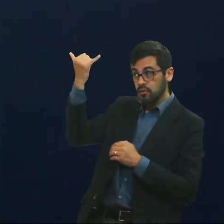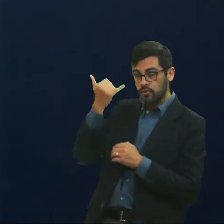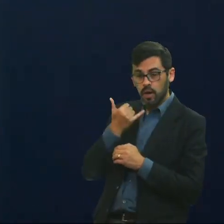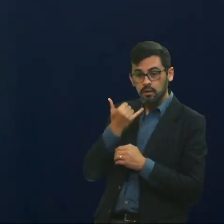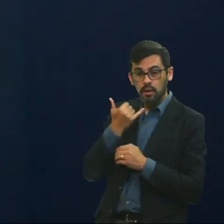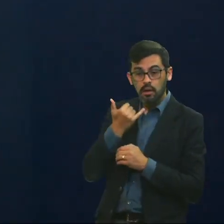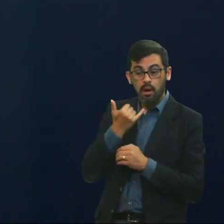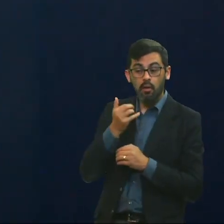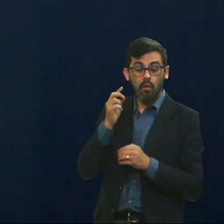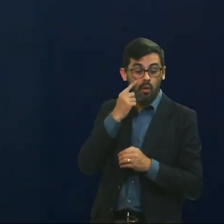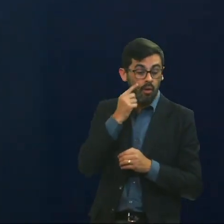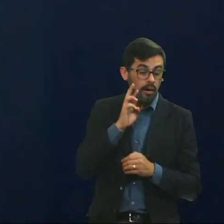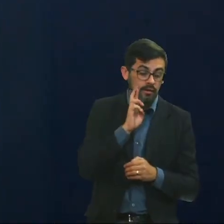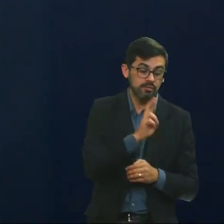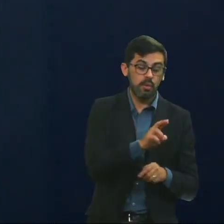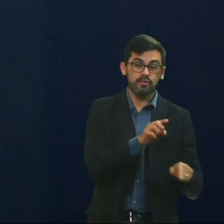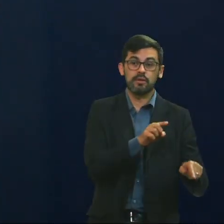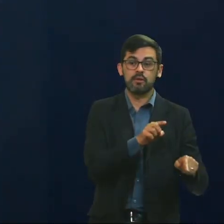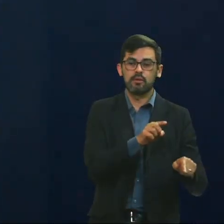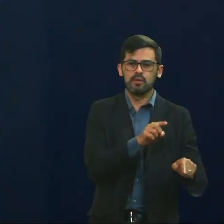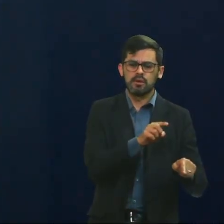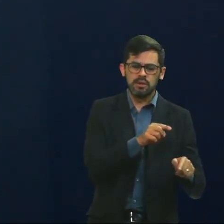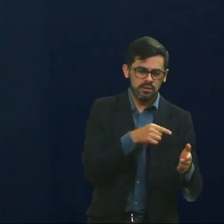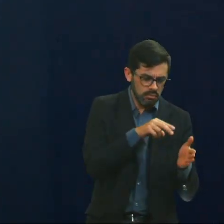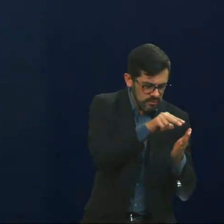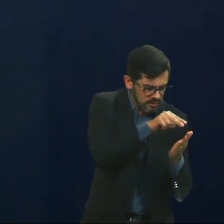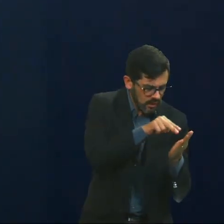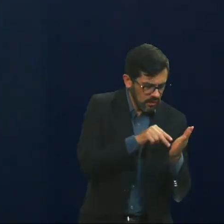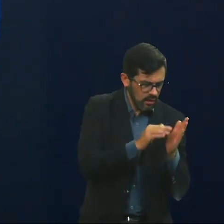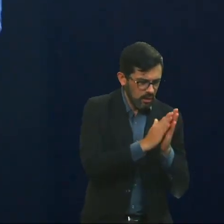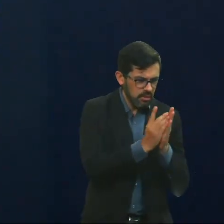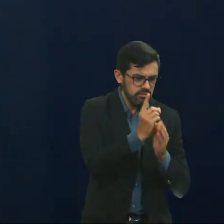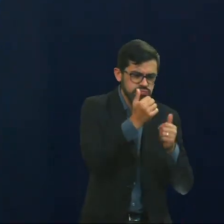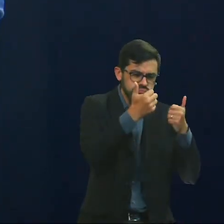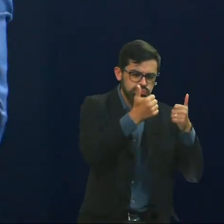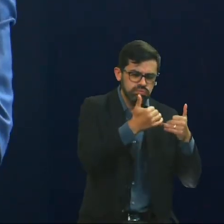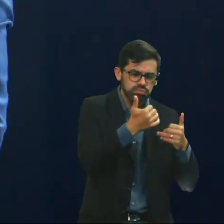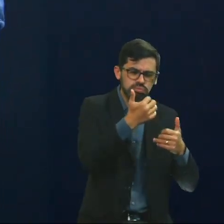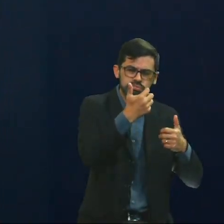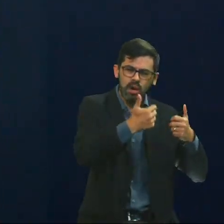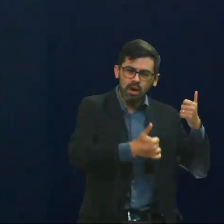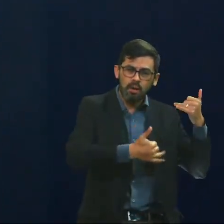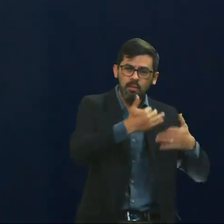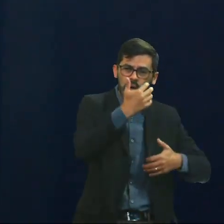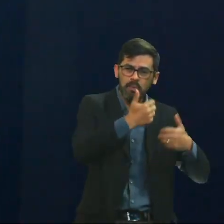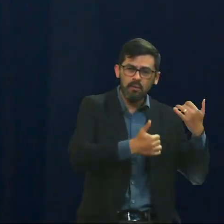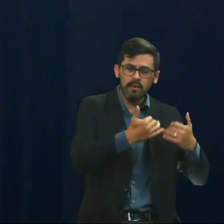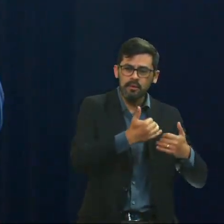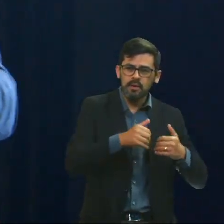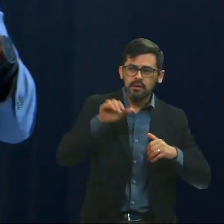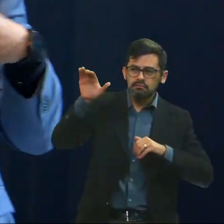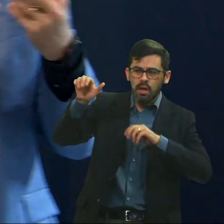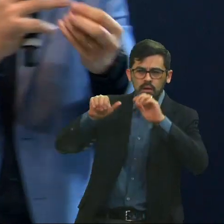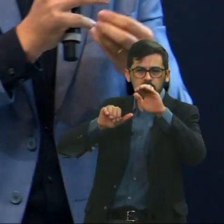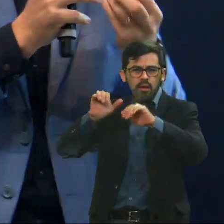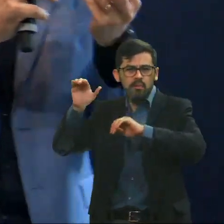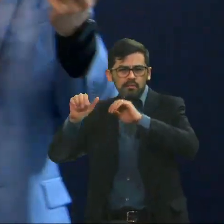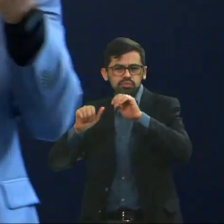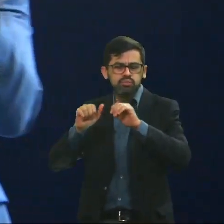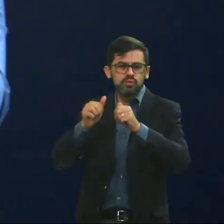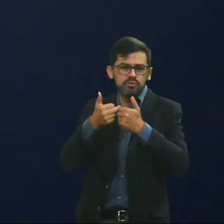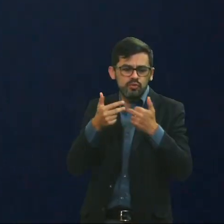aí a resposta. Ele começa a ler as especiarias, os componentes, e manda trazer. E ele usa